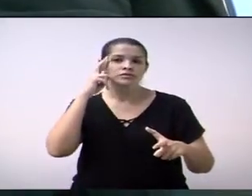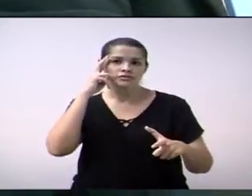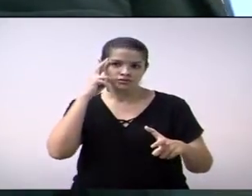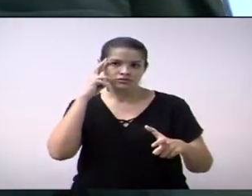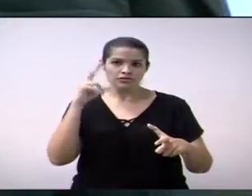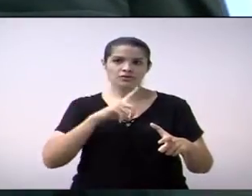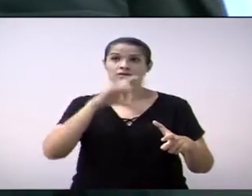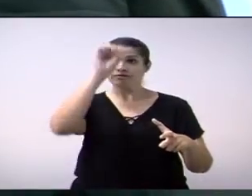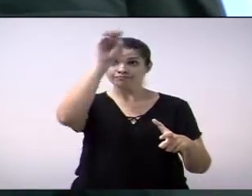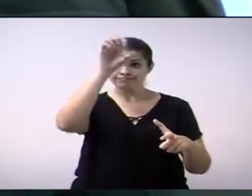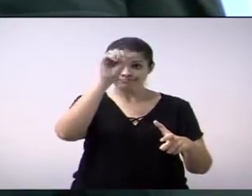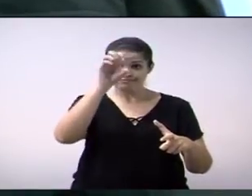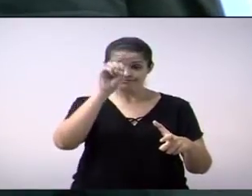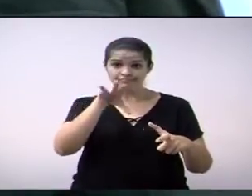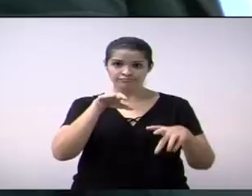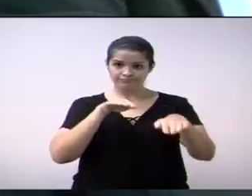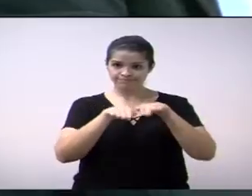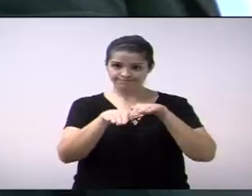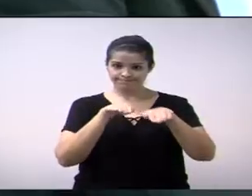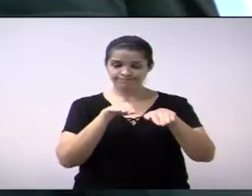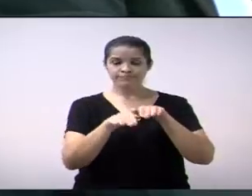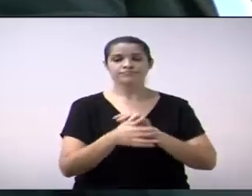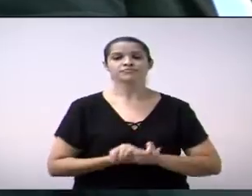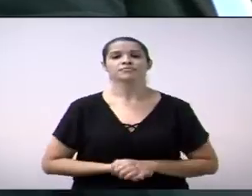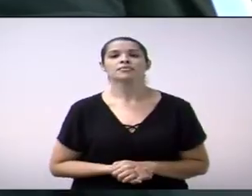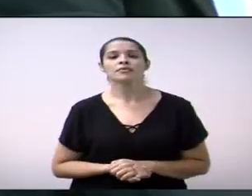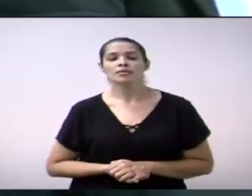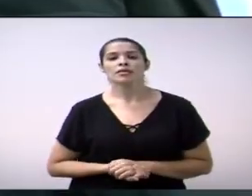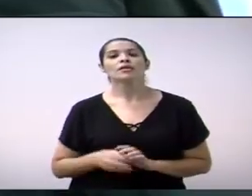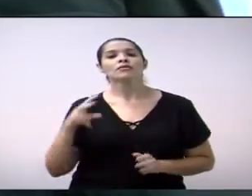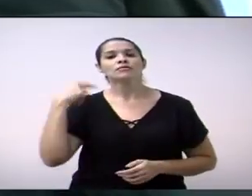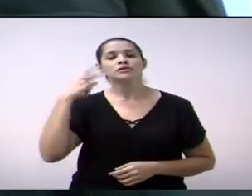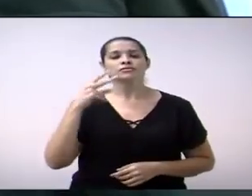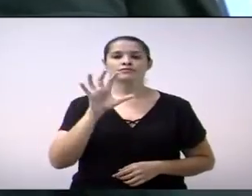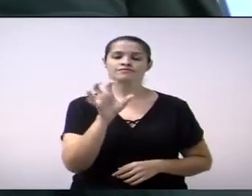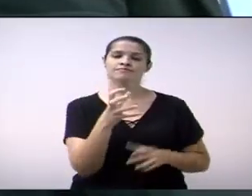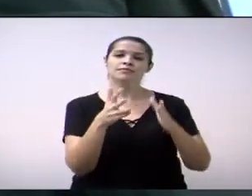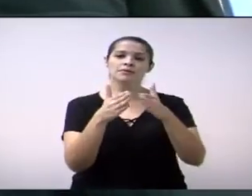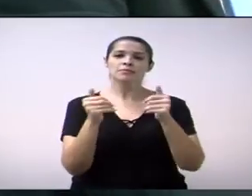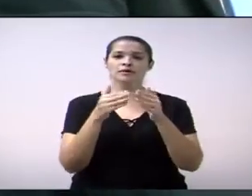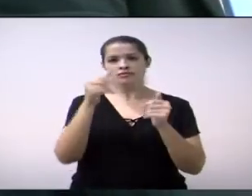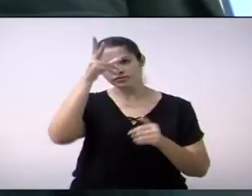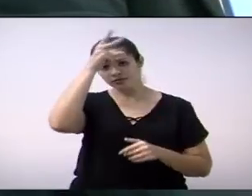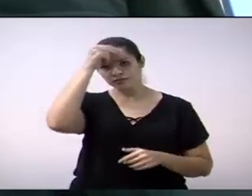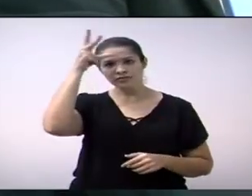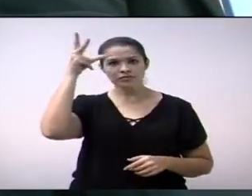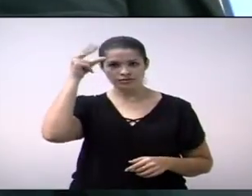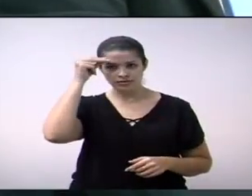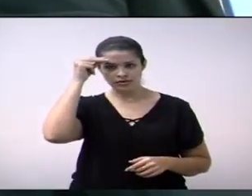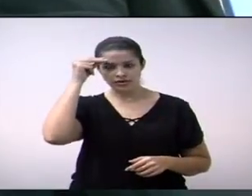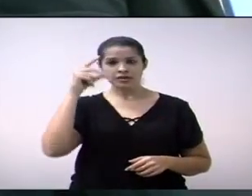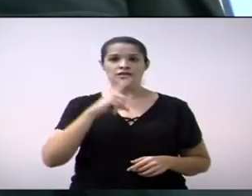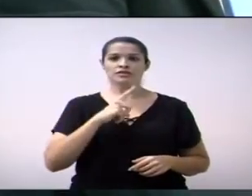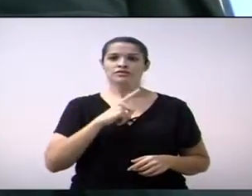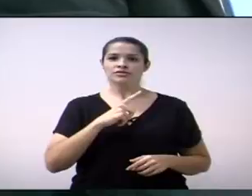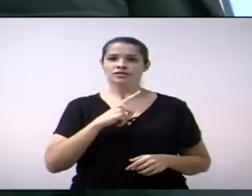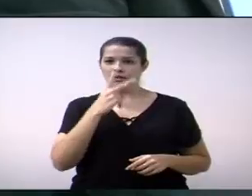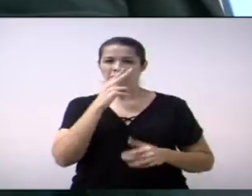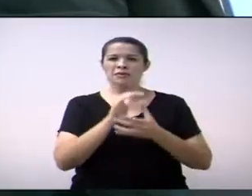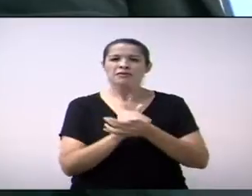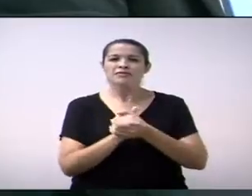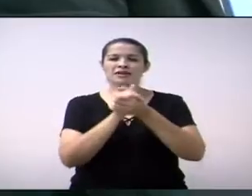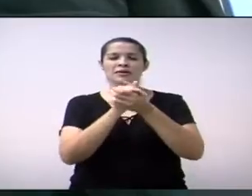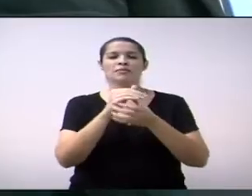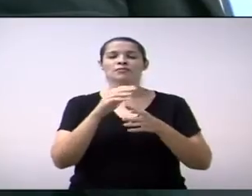21. Número 135, vereador Tiguila Paz, sugerindo ao Executivo o retorno do prêmio Produtividade Integral para a Guarda